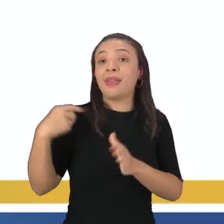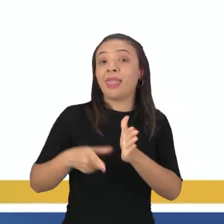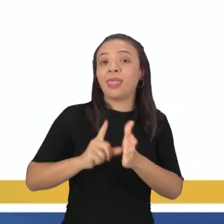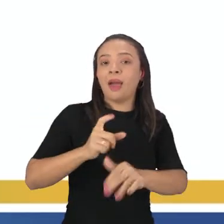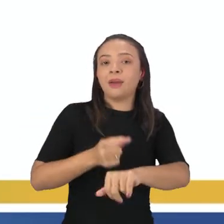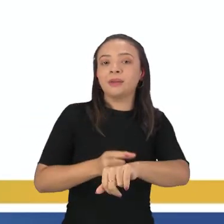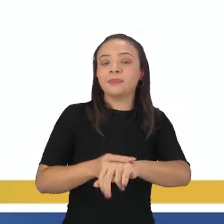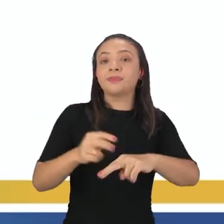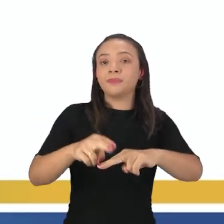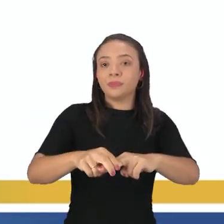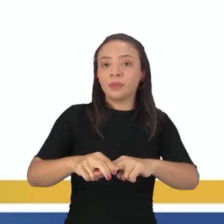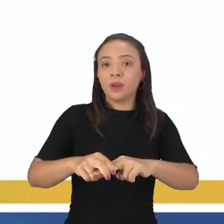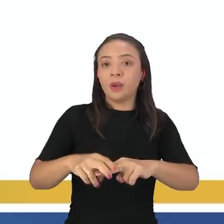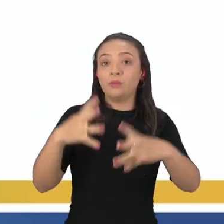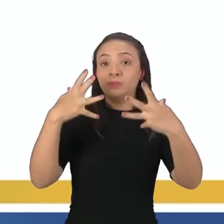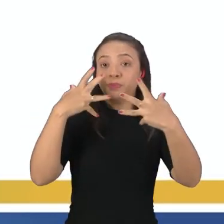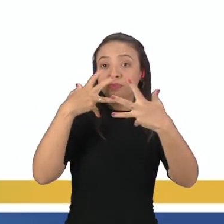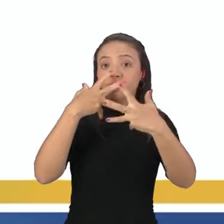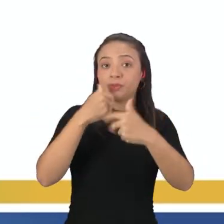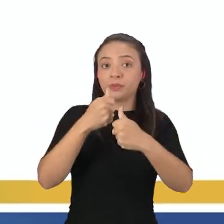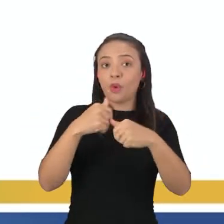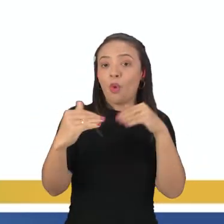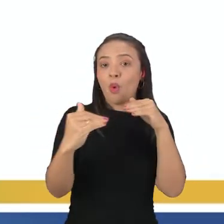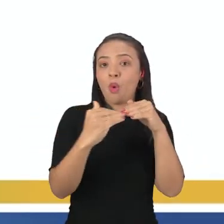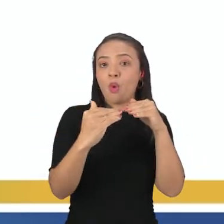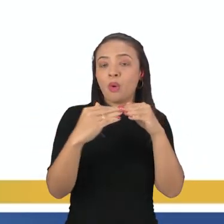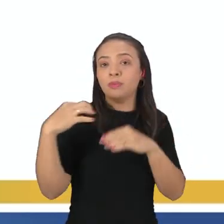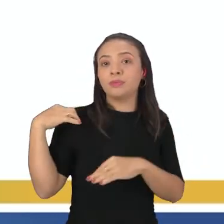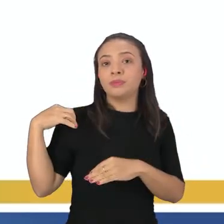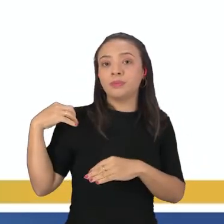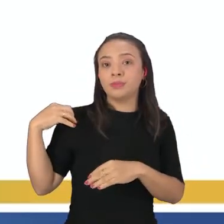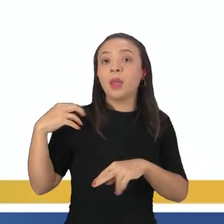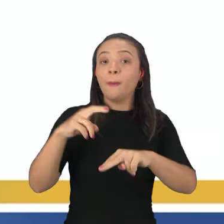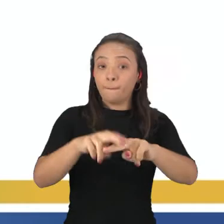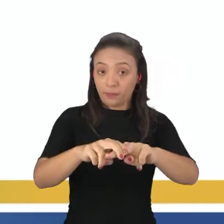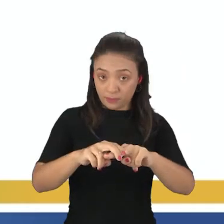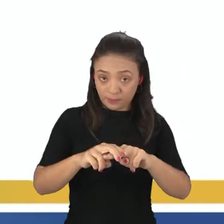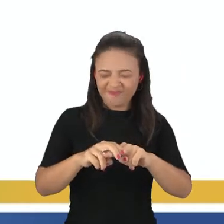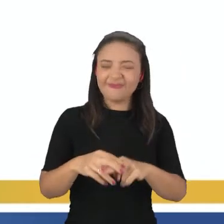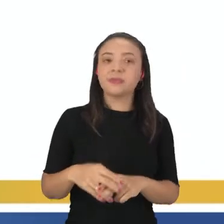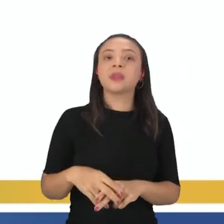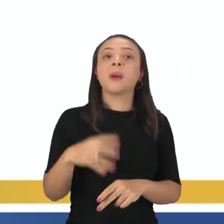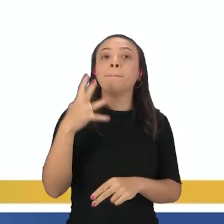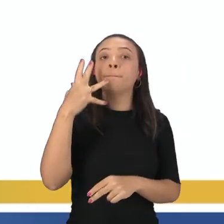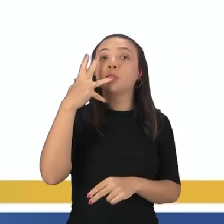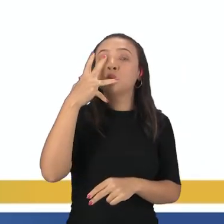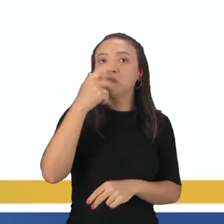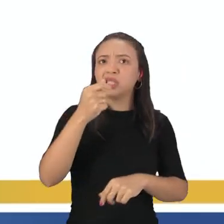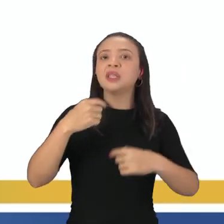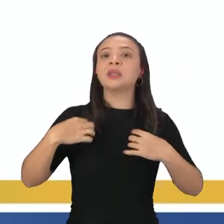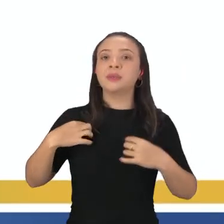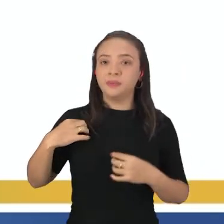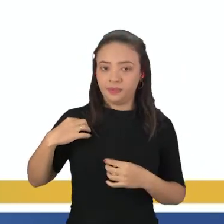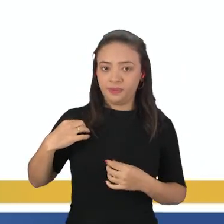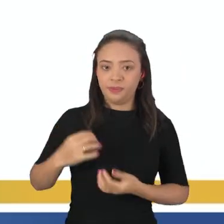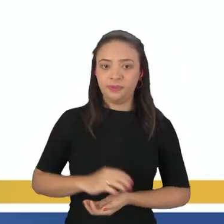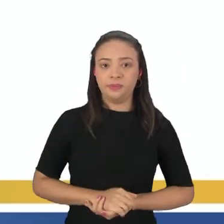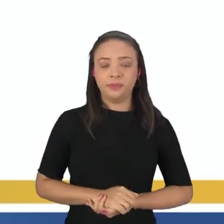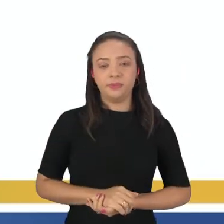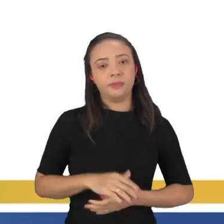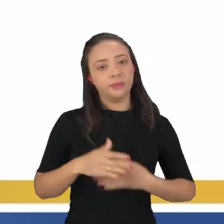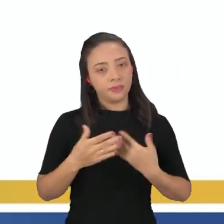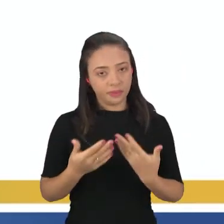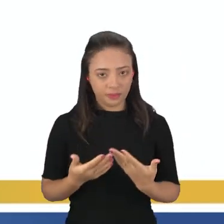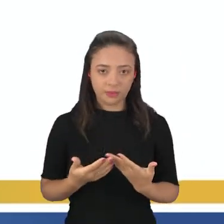o bonito irá concordar com camisa. Por isso que ele fica bonita camisa. Nesse caso, ele